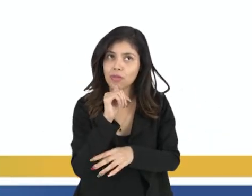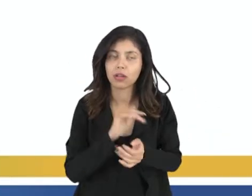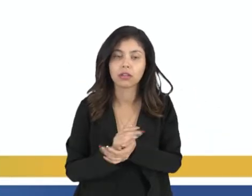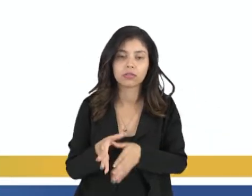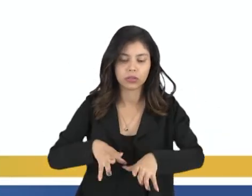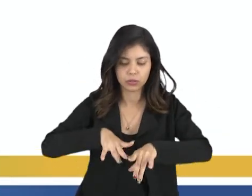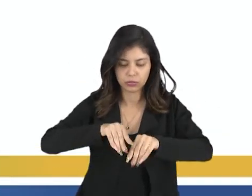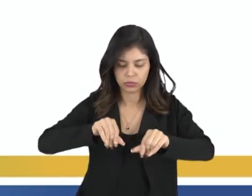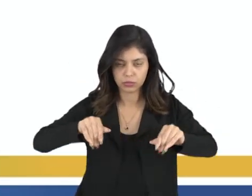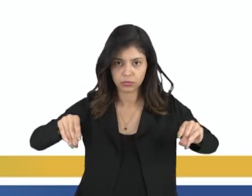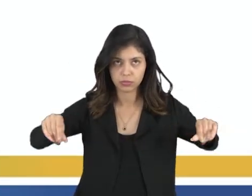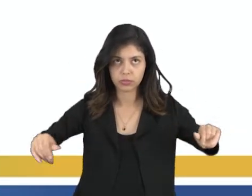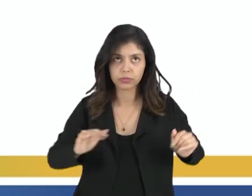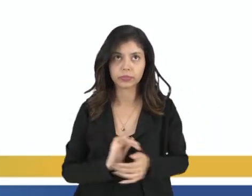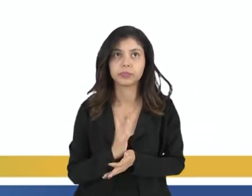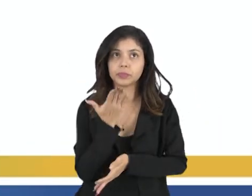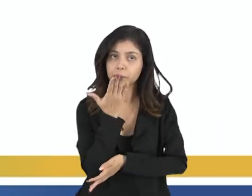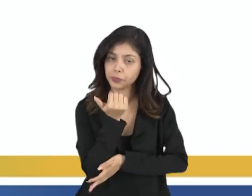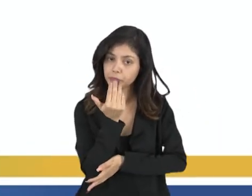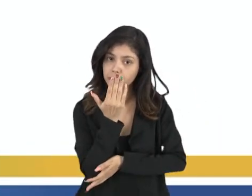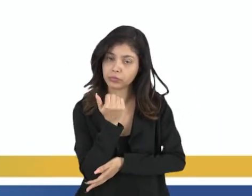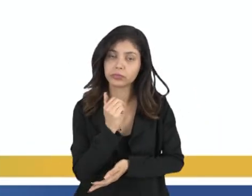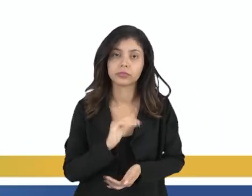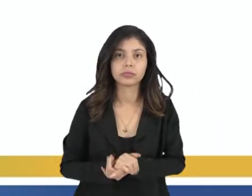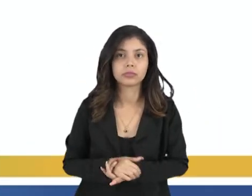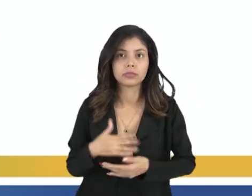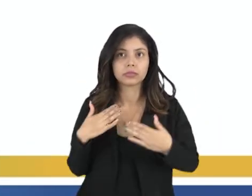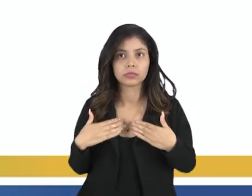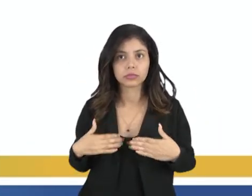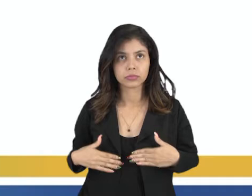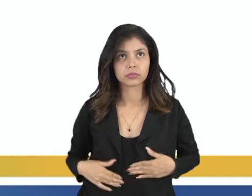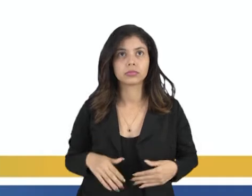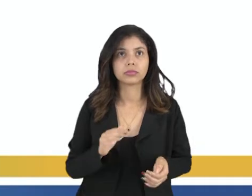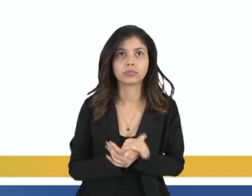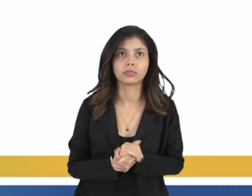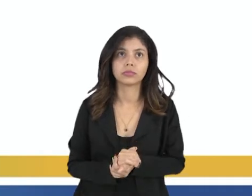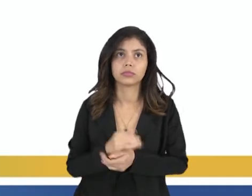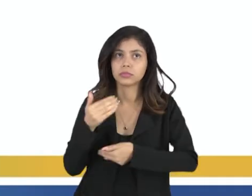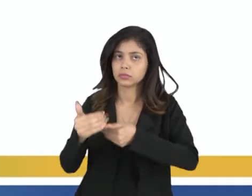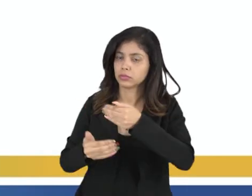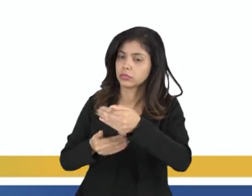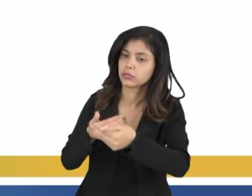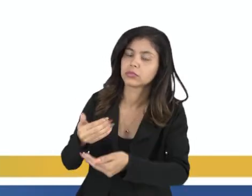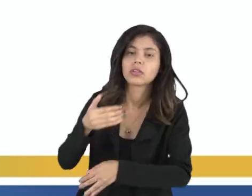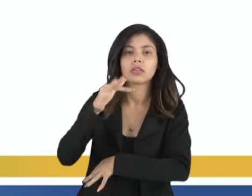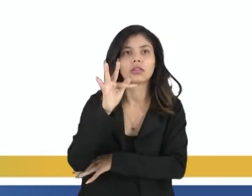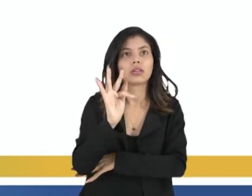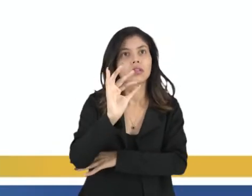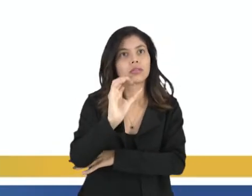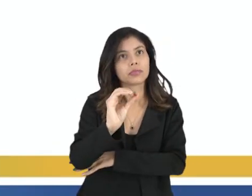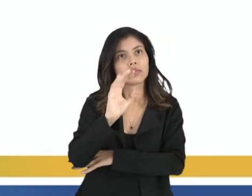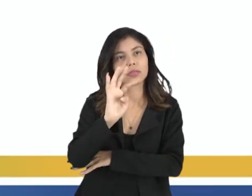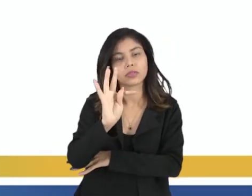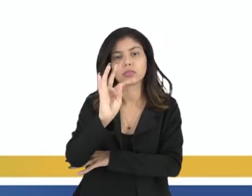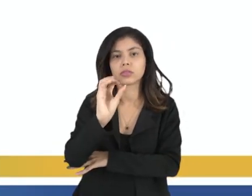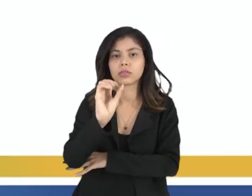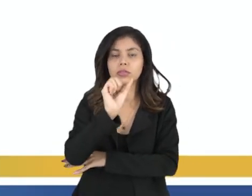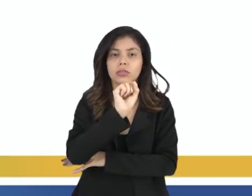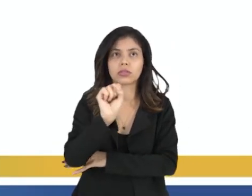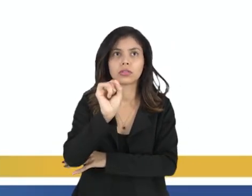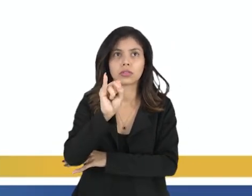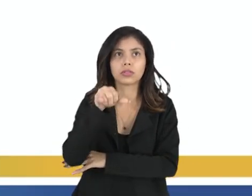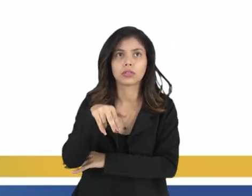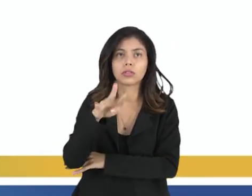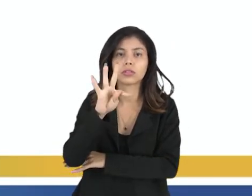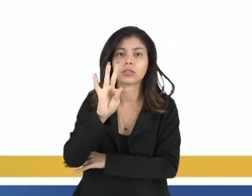do solo, em alimentos e combustíveis. E esse processo, como vocês já estudaram ano passado, é